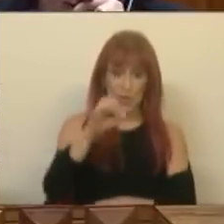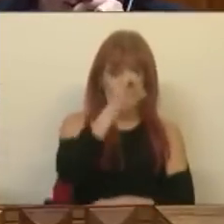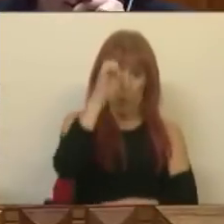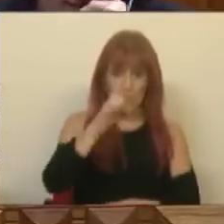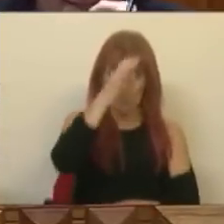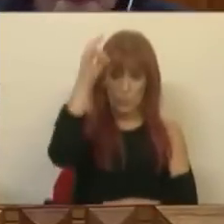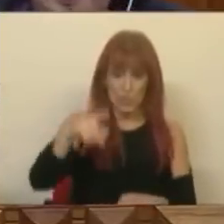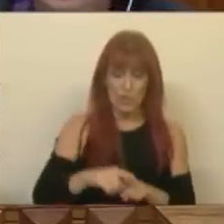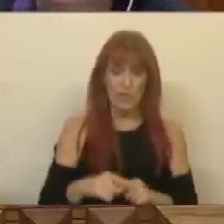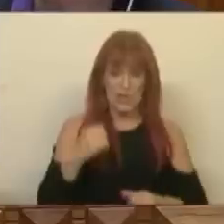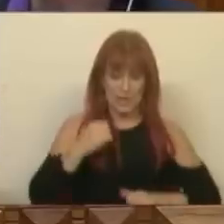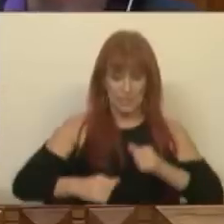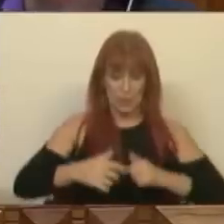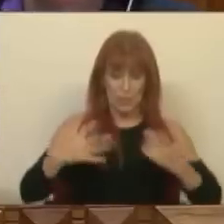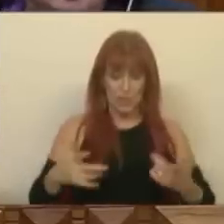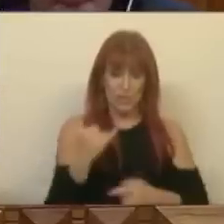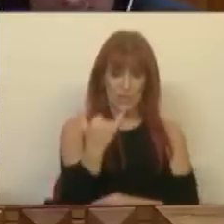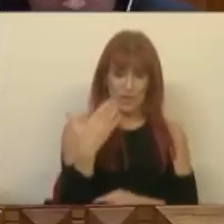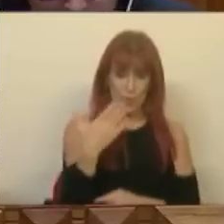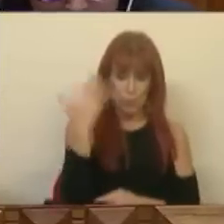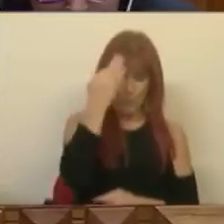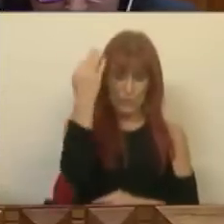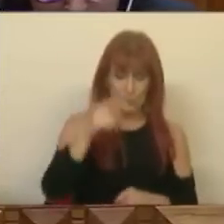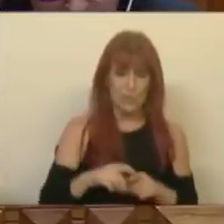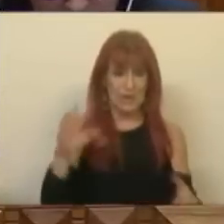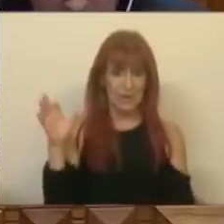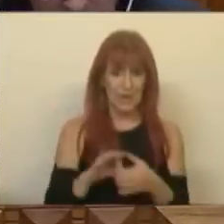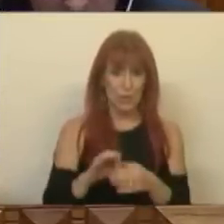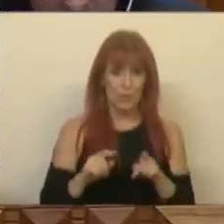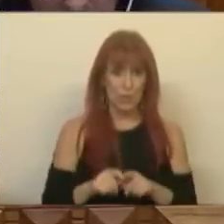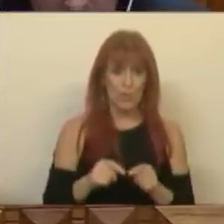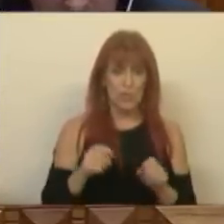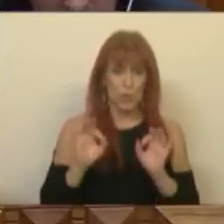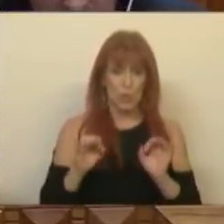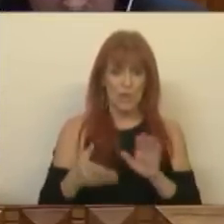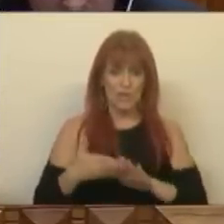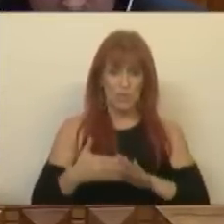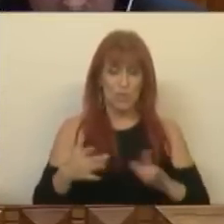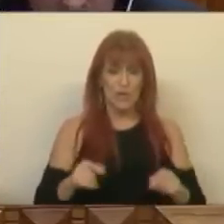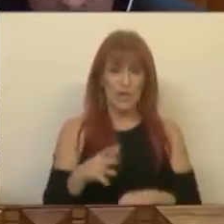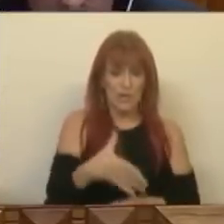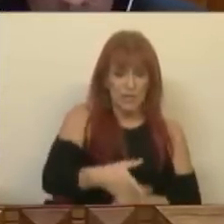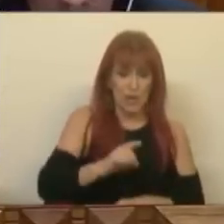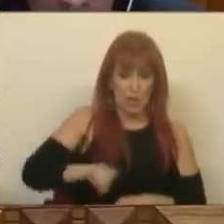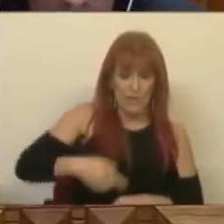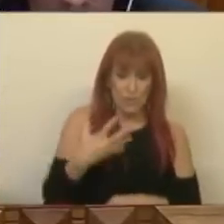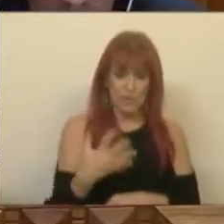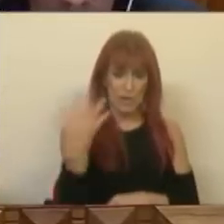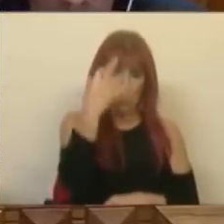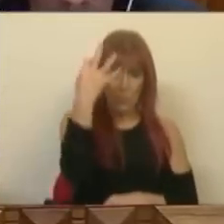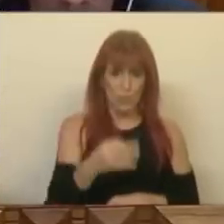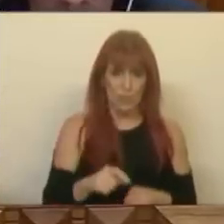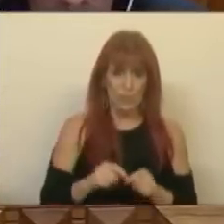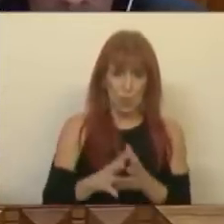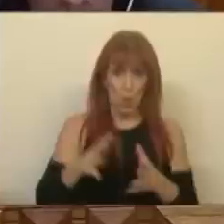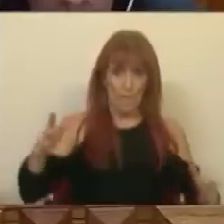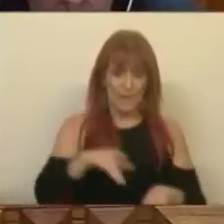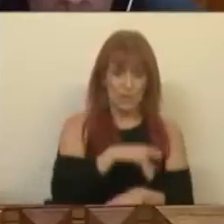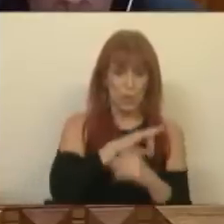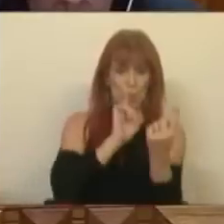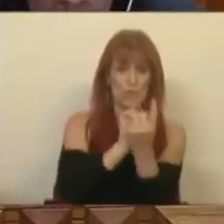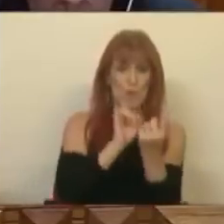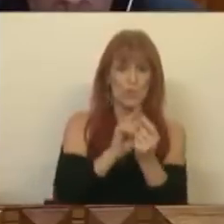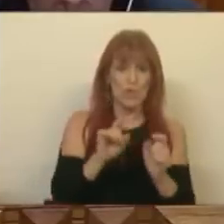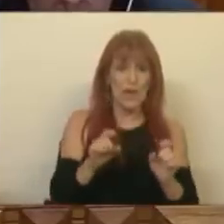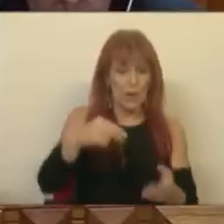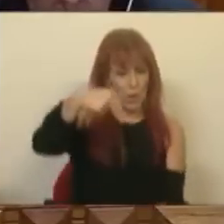nas intervenções cirúrgicas 21% no entendimento dos empresários de urgência 19,5%. normalmente as consultas